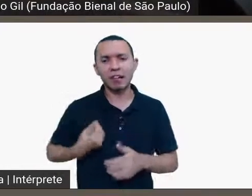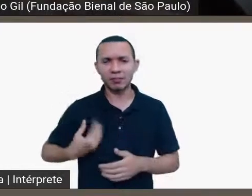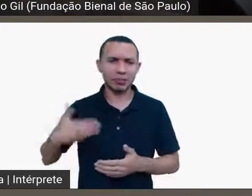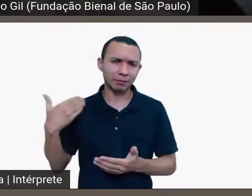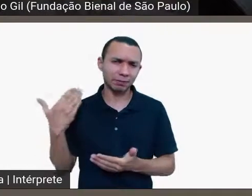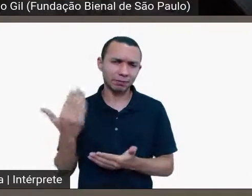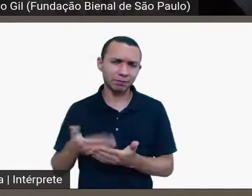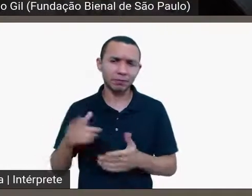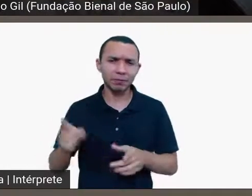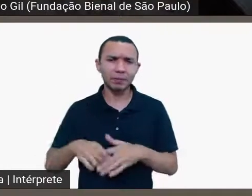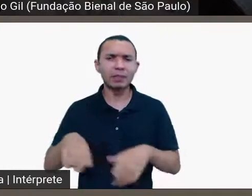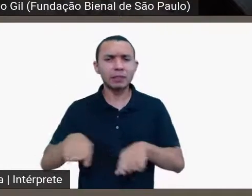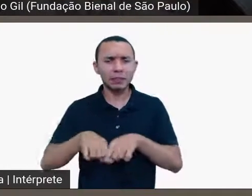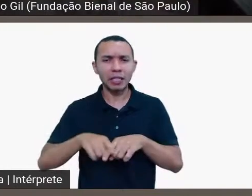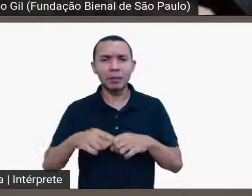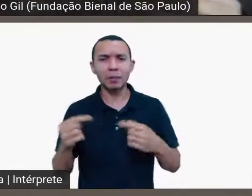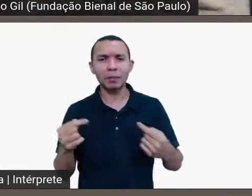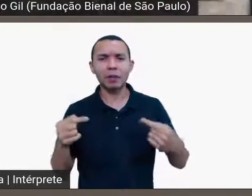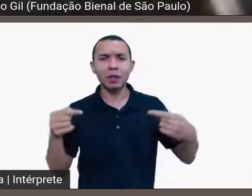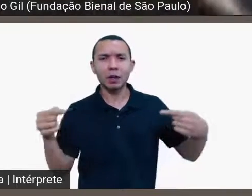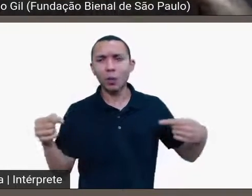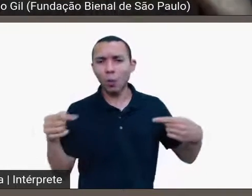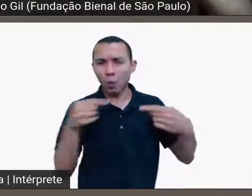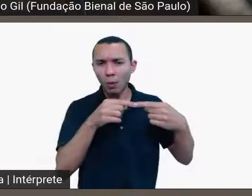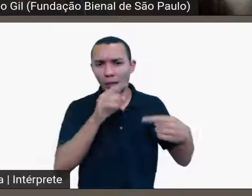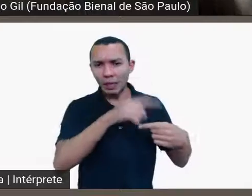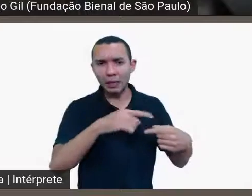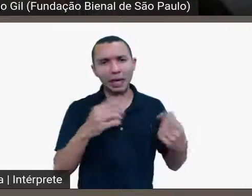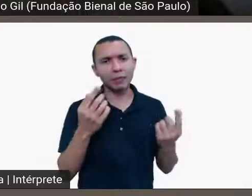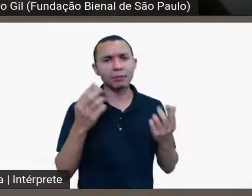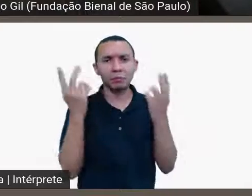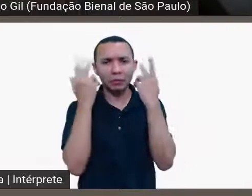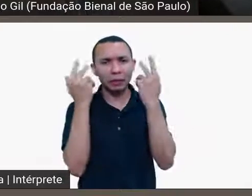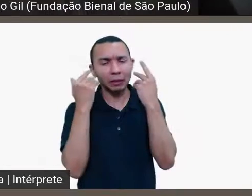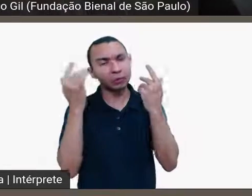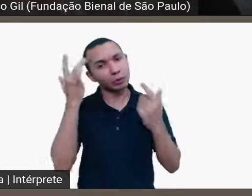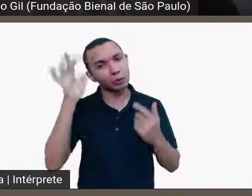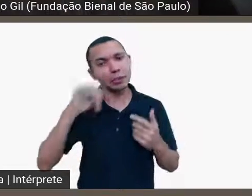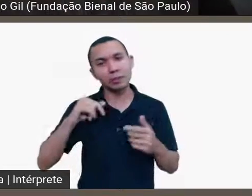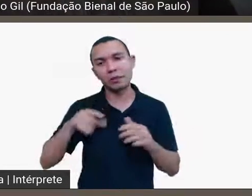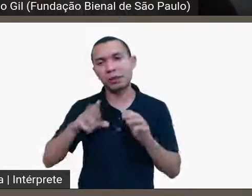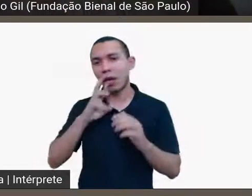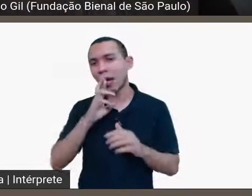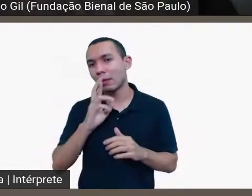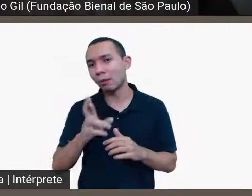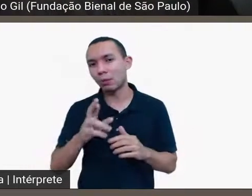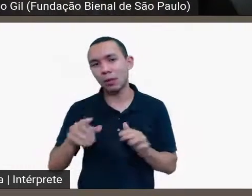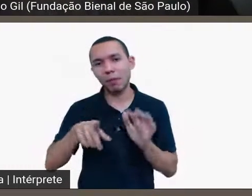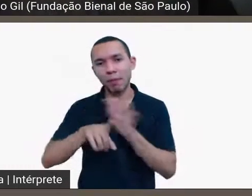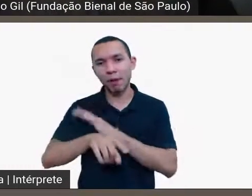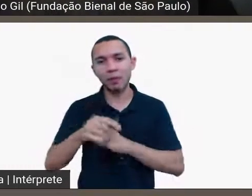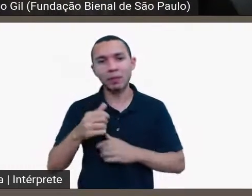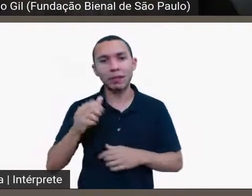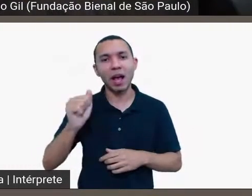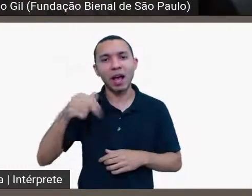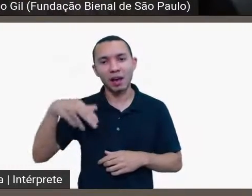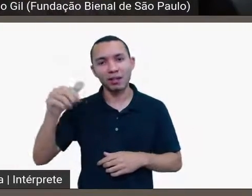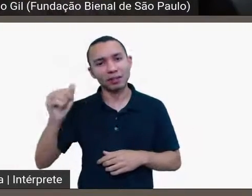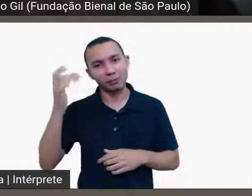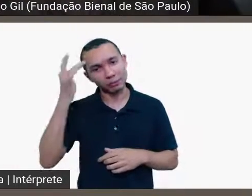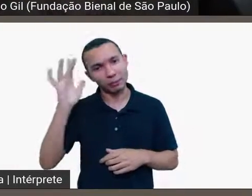muito nesse naturalismo. Não sei se eu respondo a pergunta da Ana, mas obrigado.